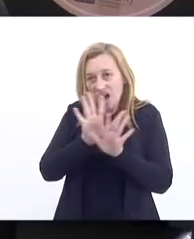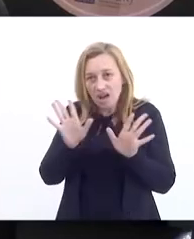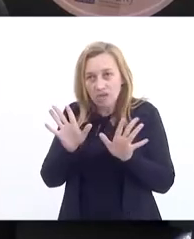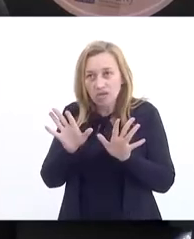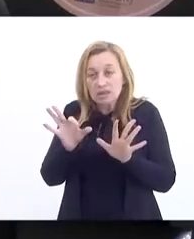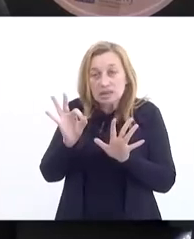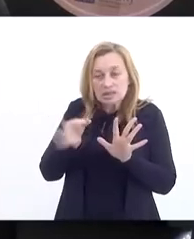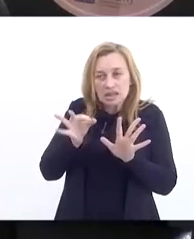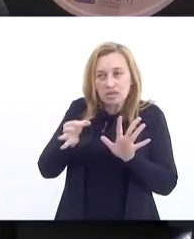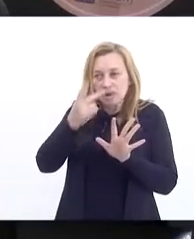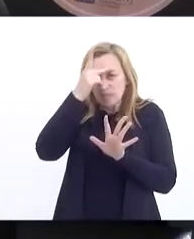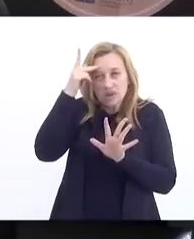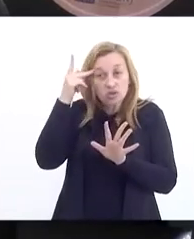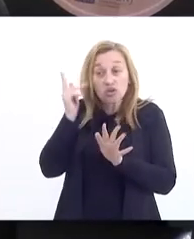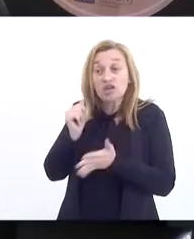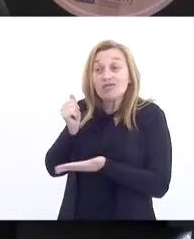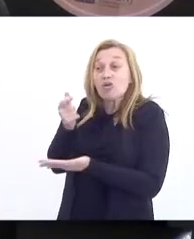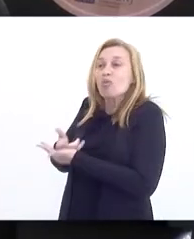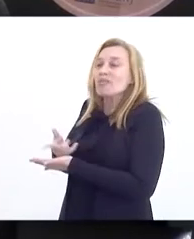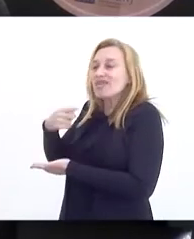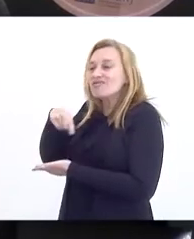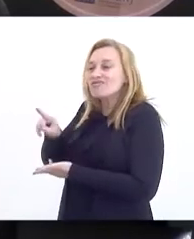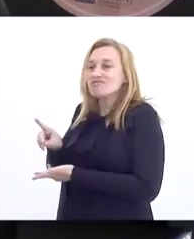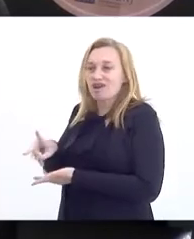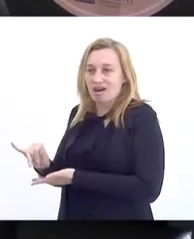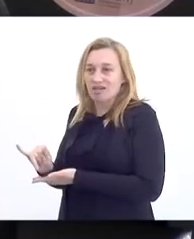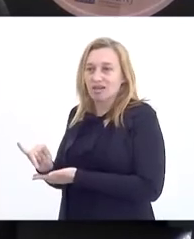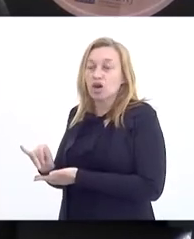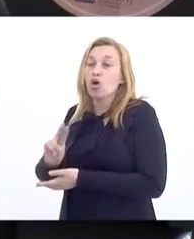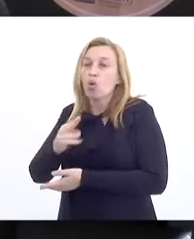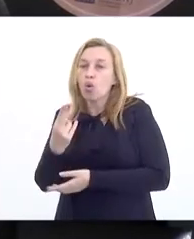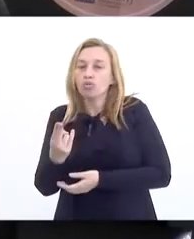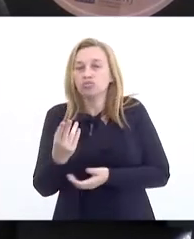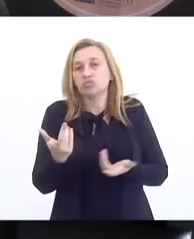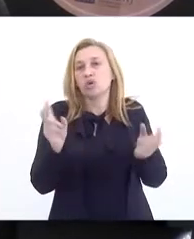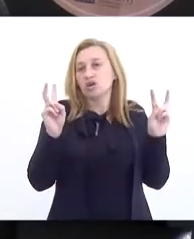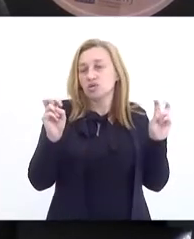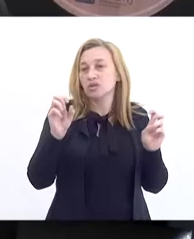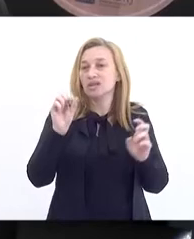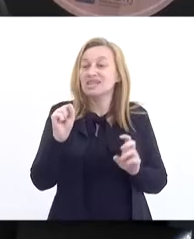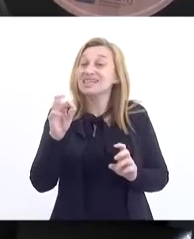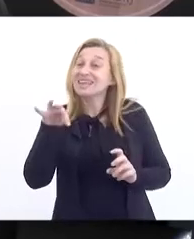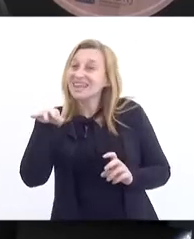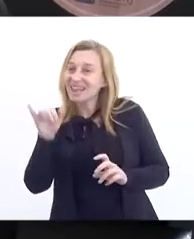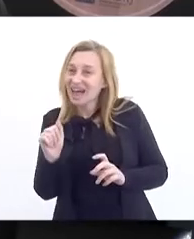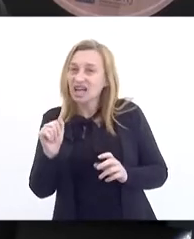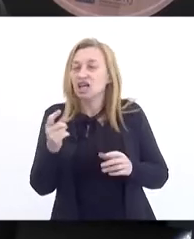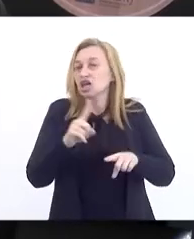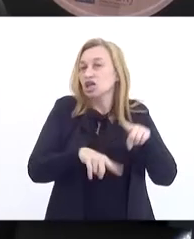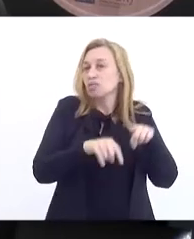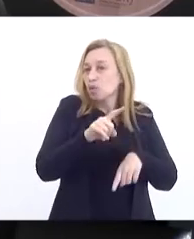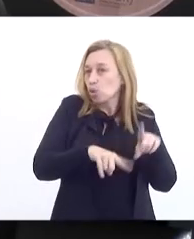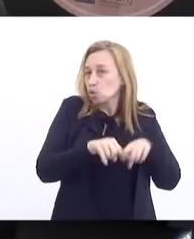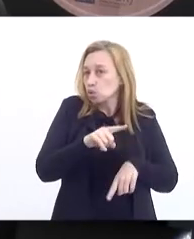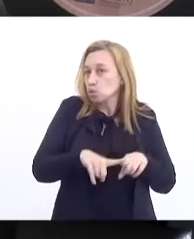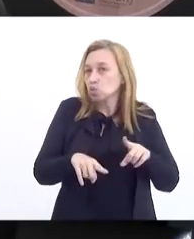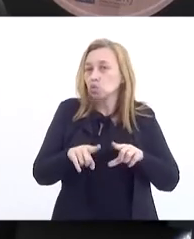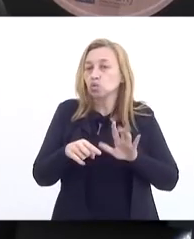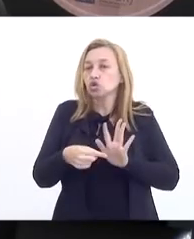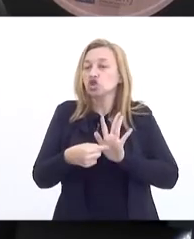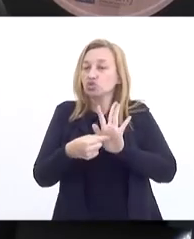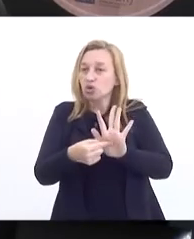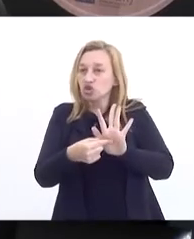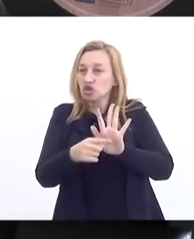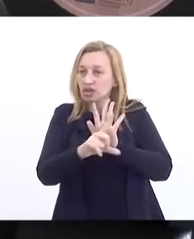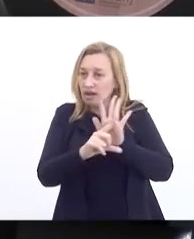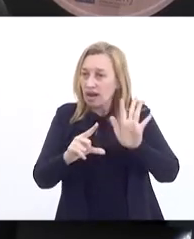nítido para o consumidor. Ou da questão sanitária, por exemplo, estabelecer que produtos perecíveis estejam refrigerados